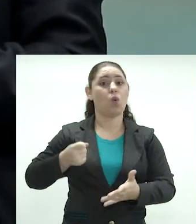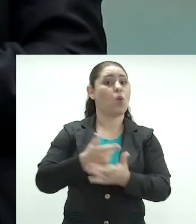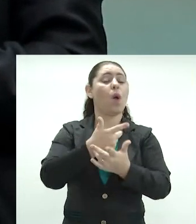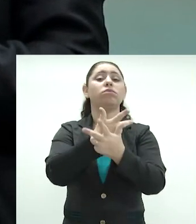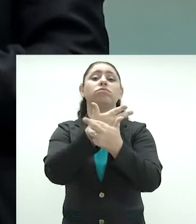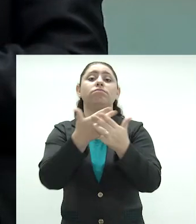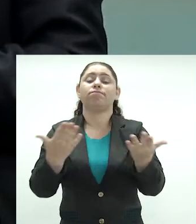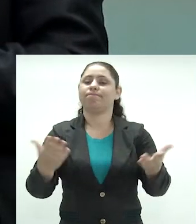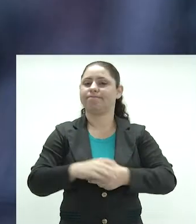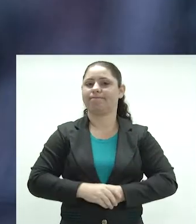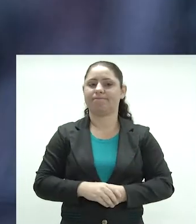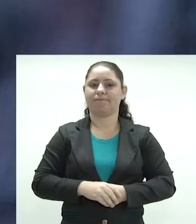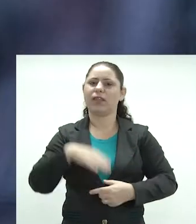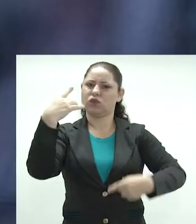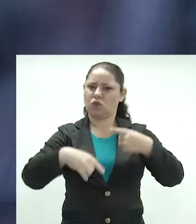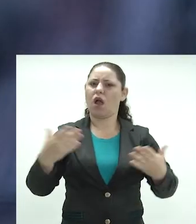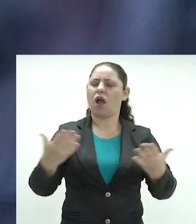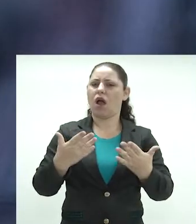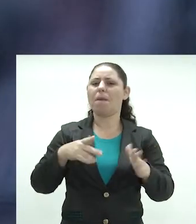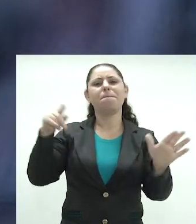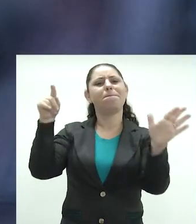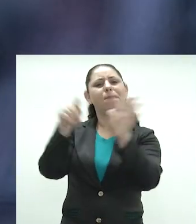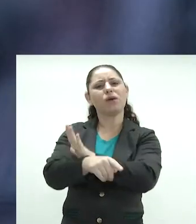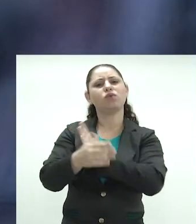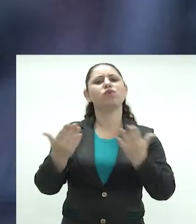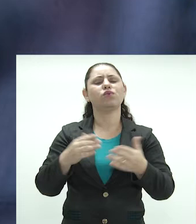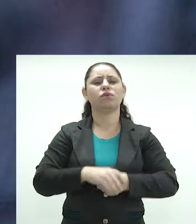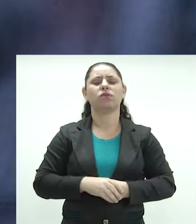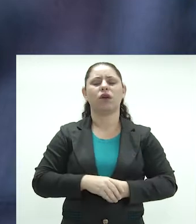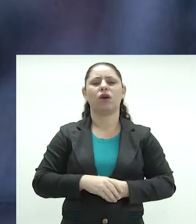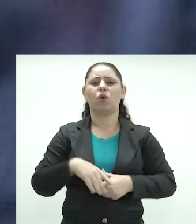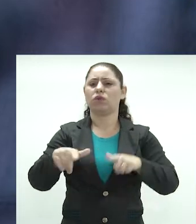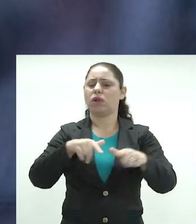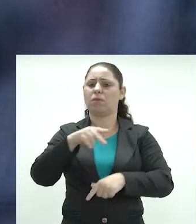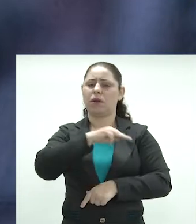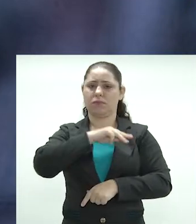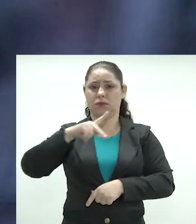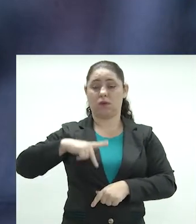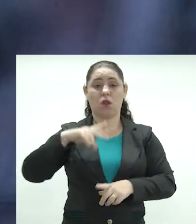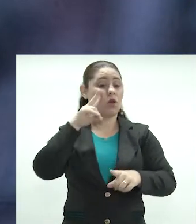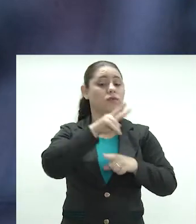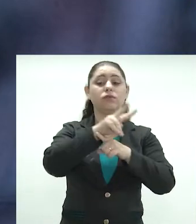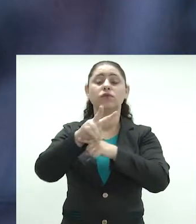governo federal para comprar vacinas. Então, é sobre a gente chegou aonde eu queria discutir. Eu já vou perguntar sobre a atuação do Ministério Público, os reflexos